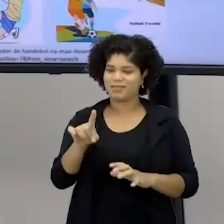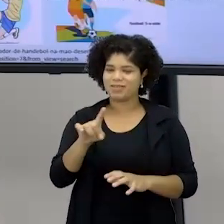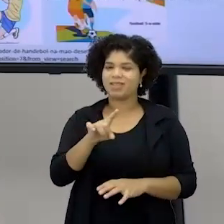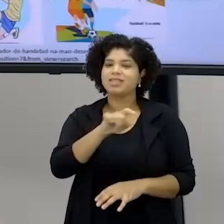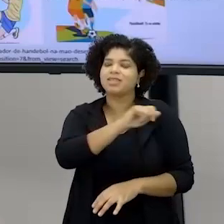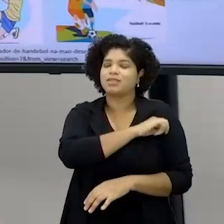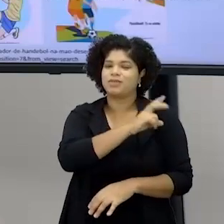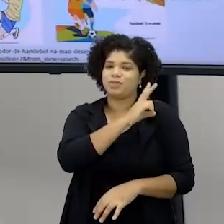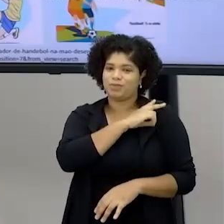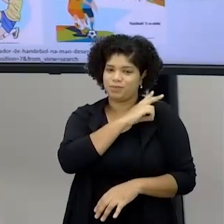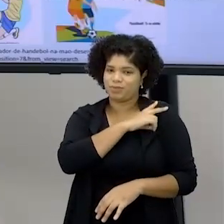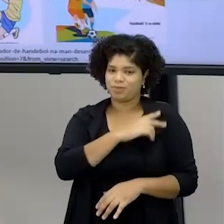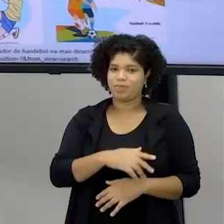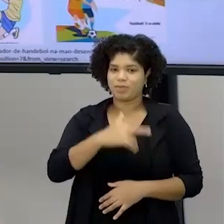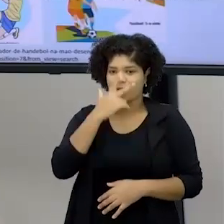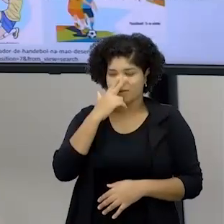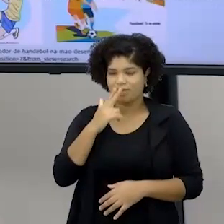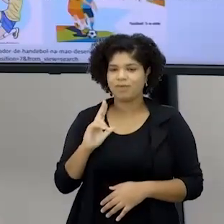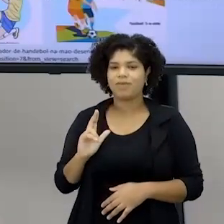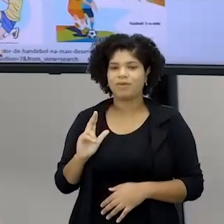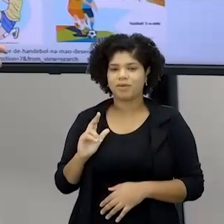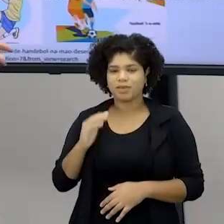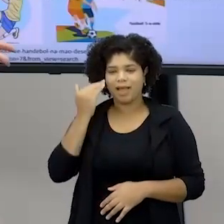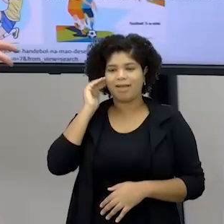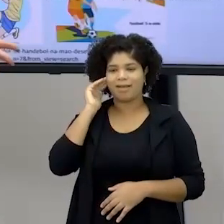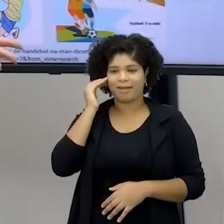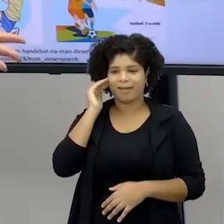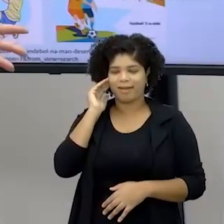série. Eu acredito que vocês tenham pego